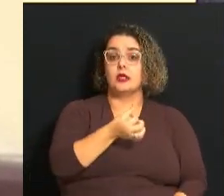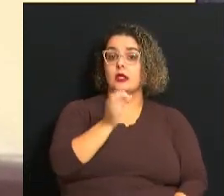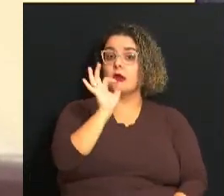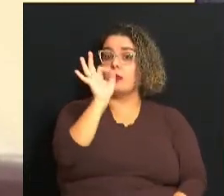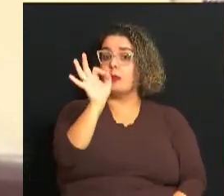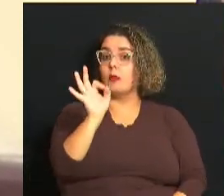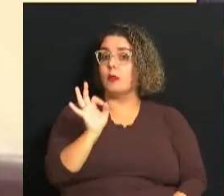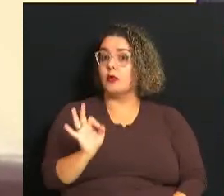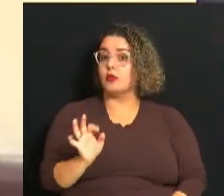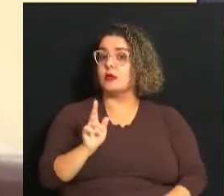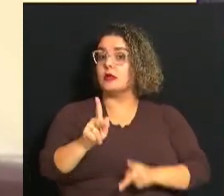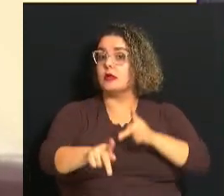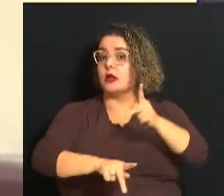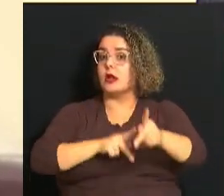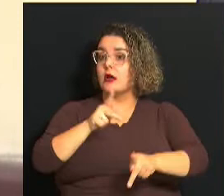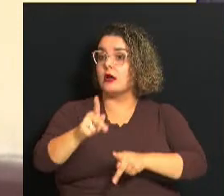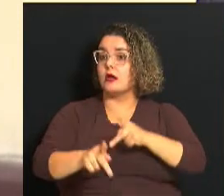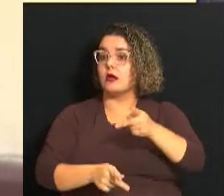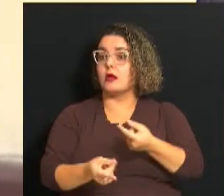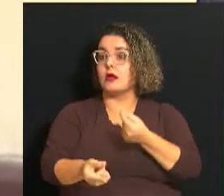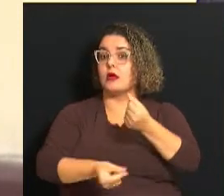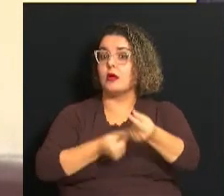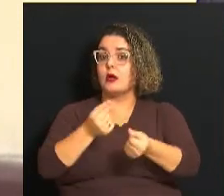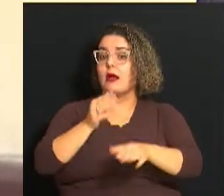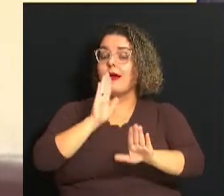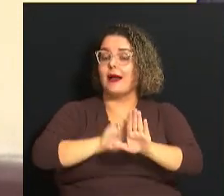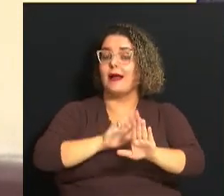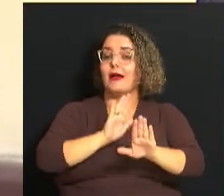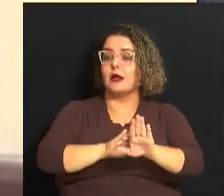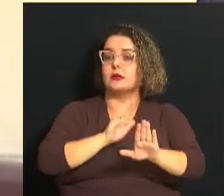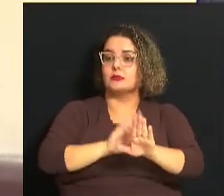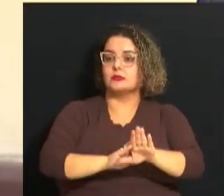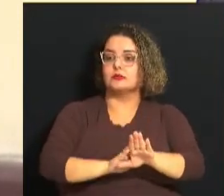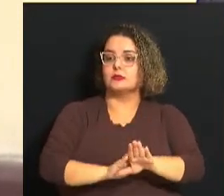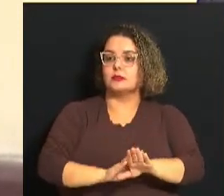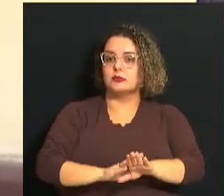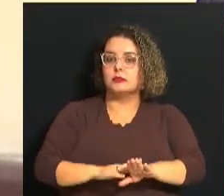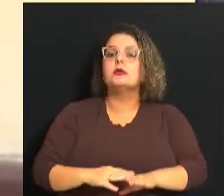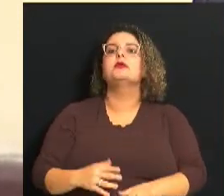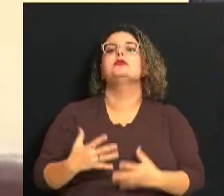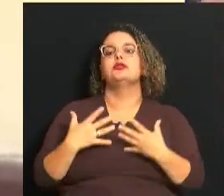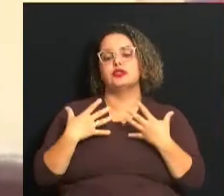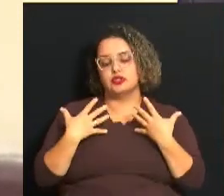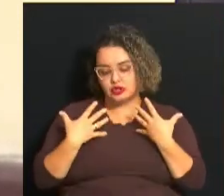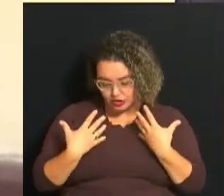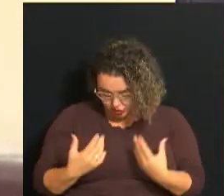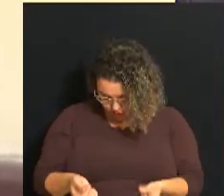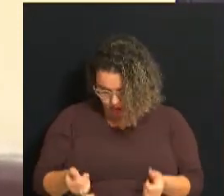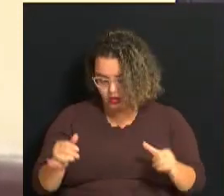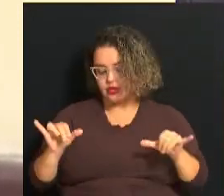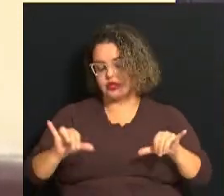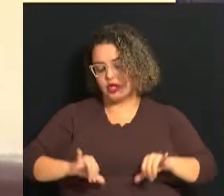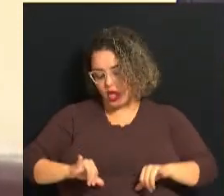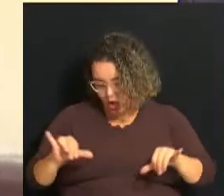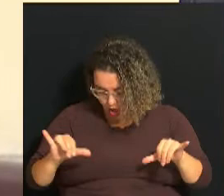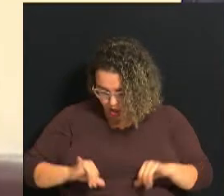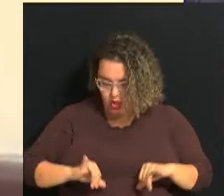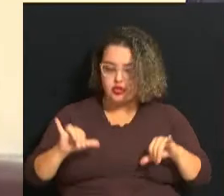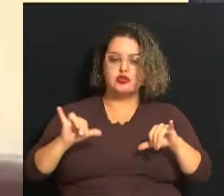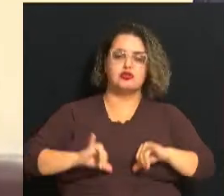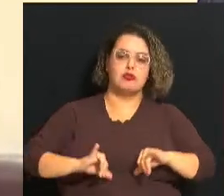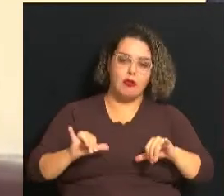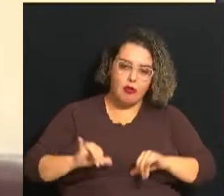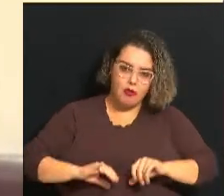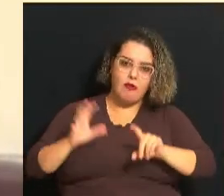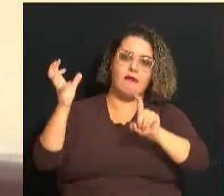da população Econômica economicamente ativa que alegam já ter sofrido assédio moral no trabalho e quando a